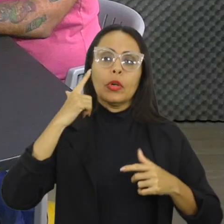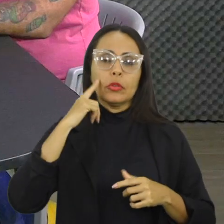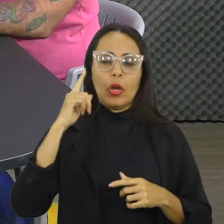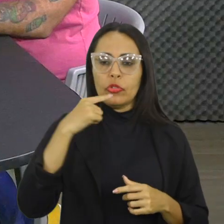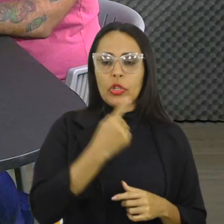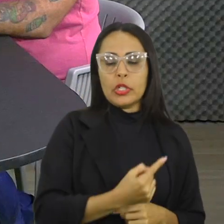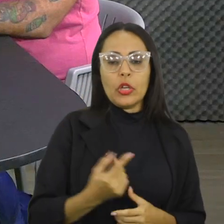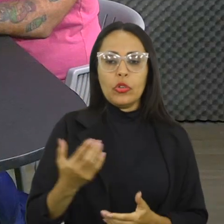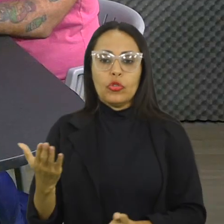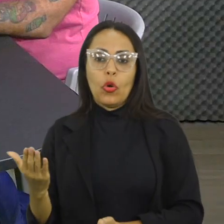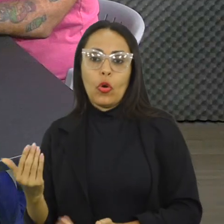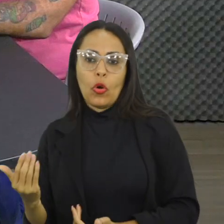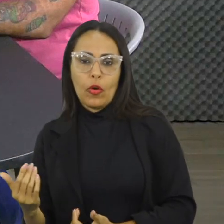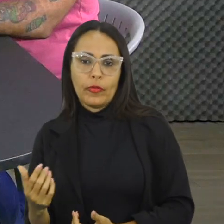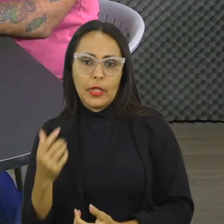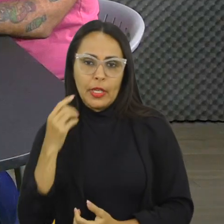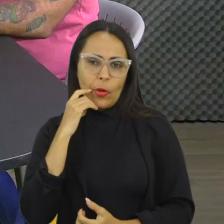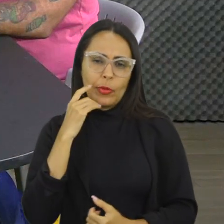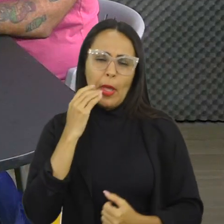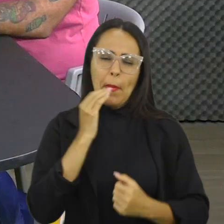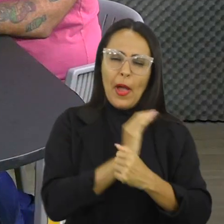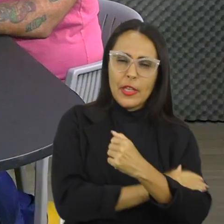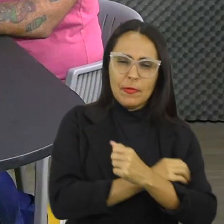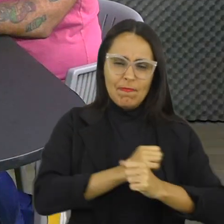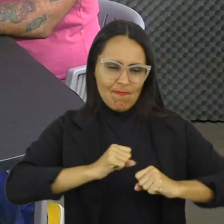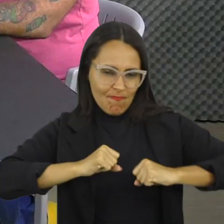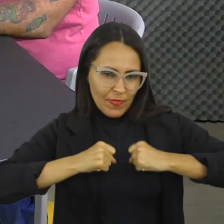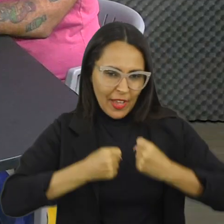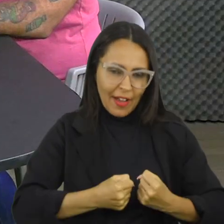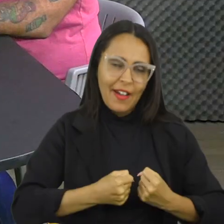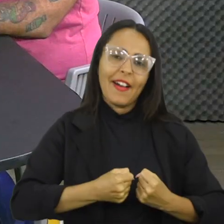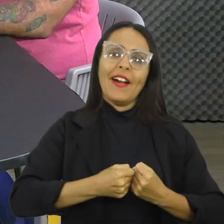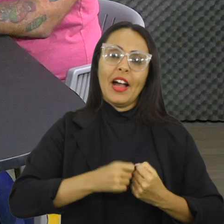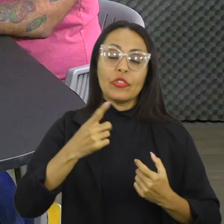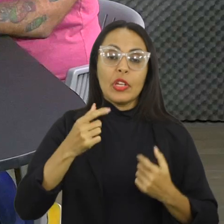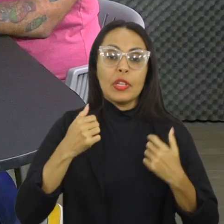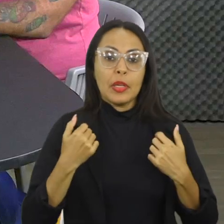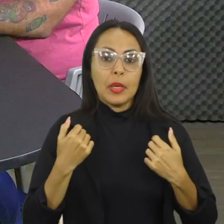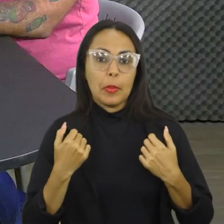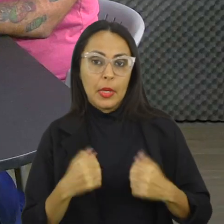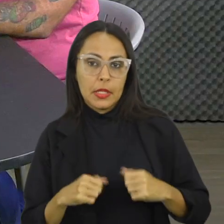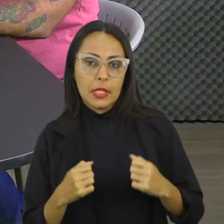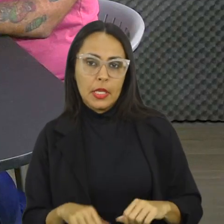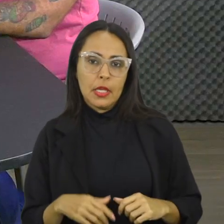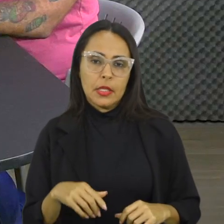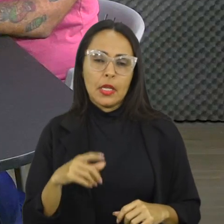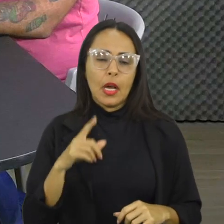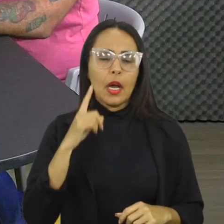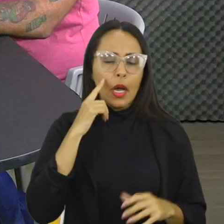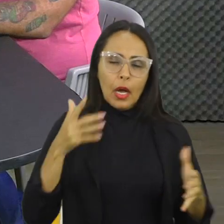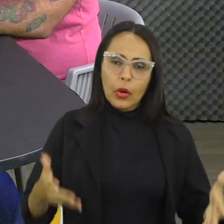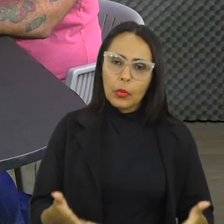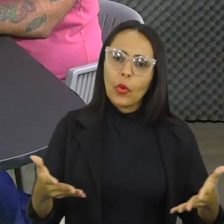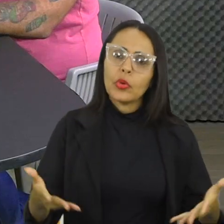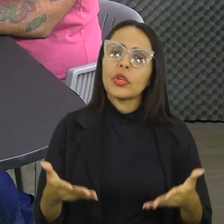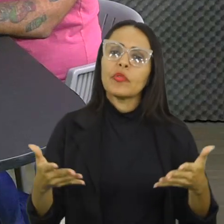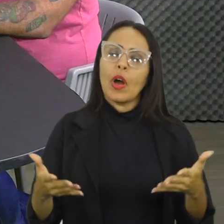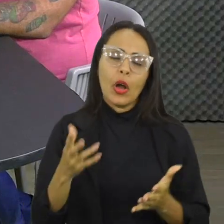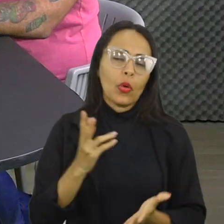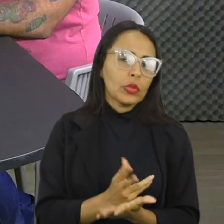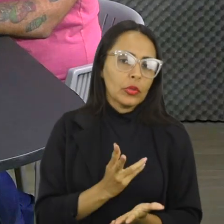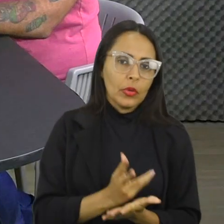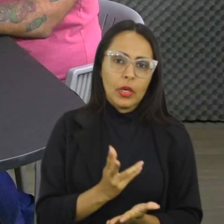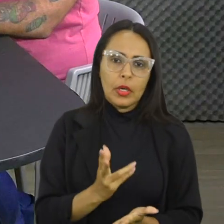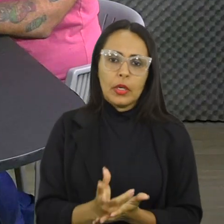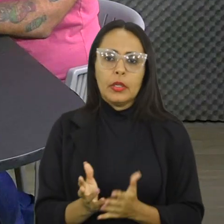jovem, a gente tem mais garra. E a gente precisa, eu acho, né, que a gente precisa continuar se motivando para a gente não se frustrar. Mas